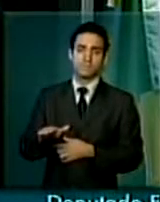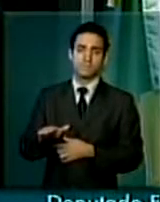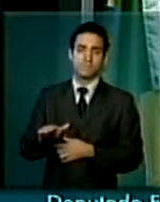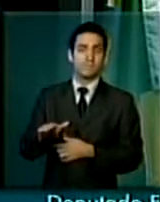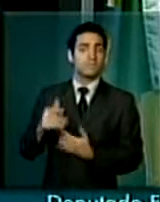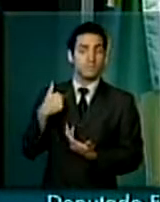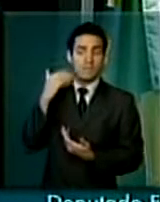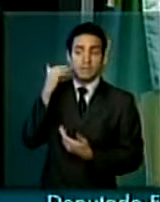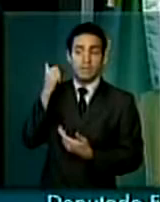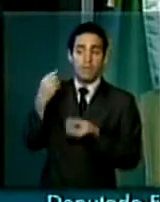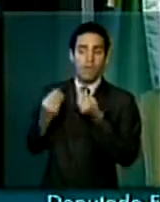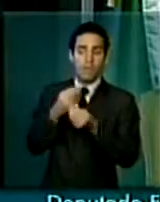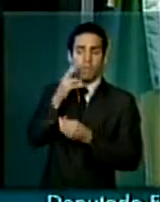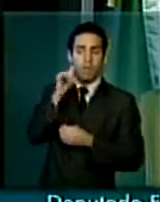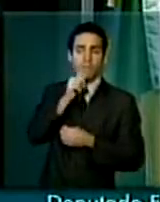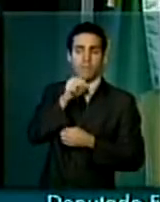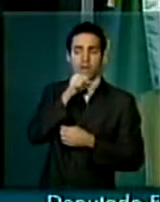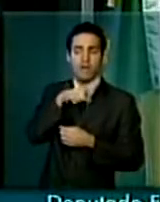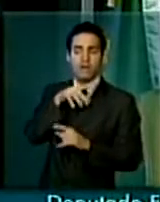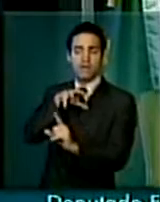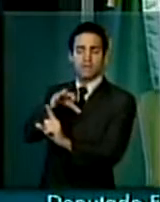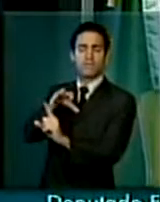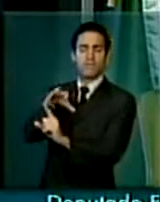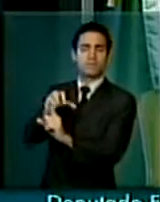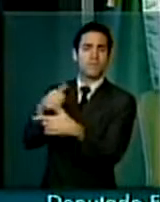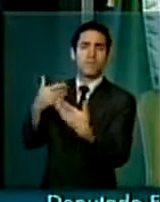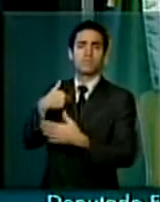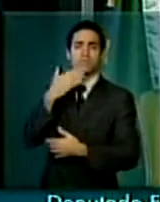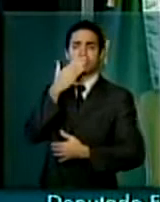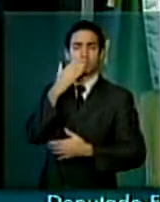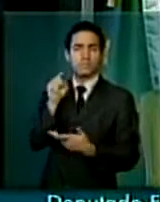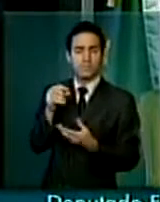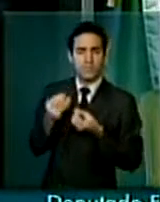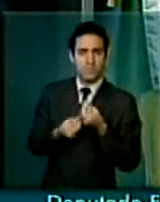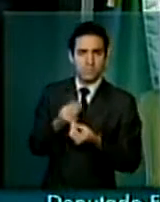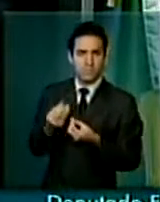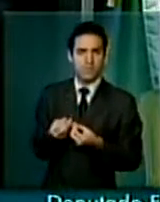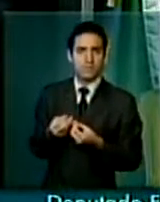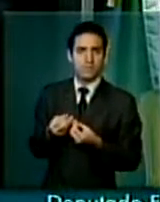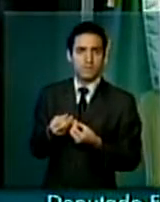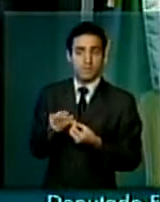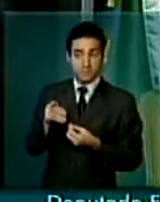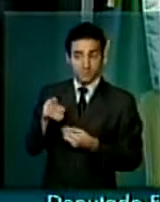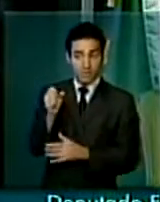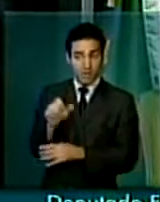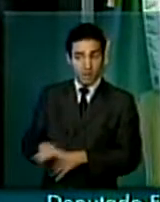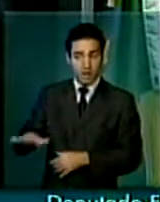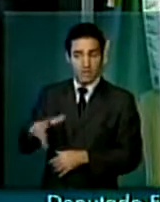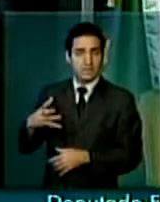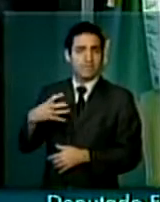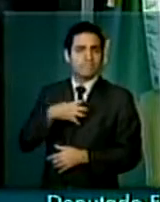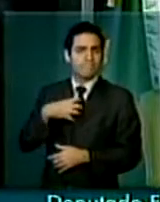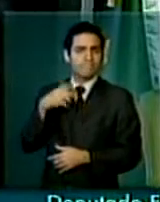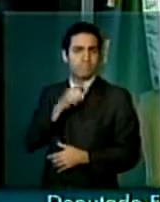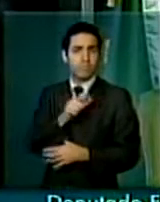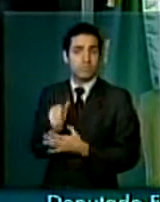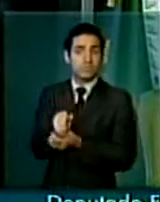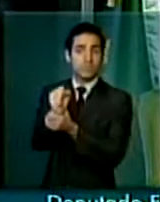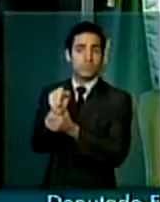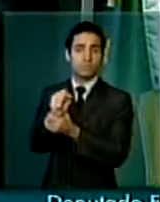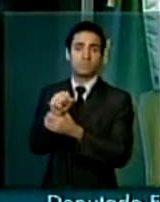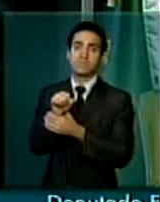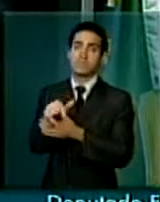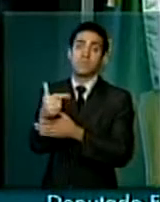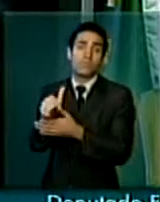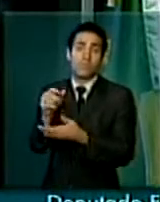as influências de seus pais, de sua família. Nenhuma criança terá um futuro seguro se não estiver devidamente